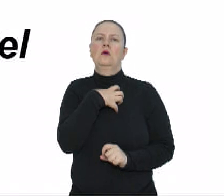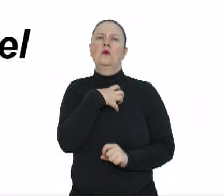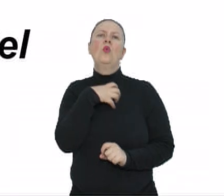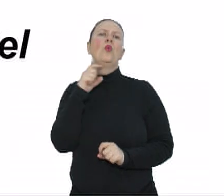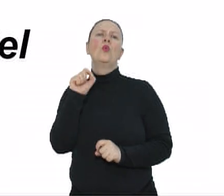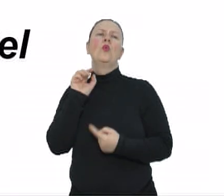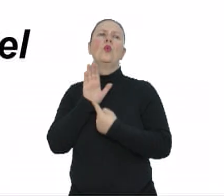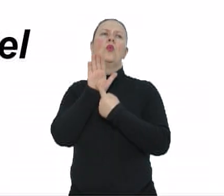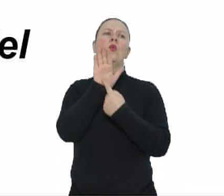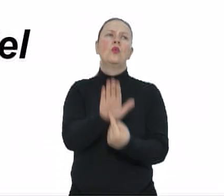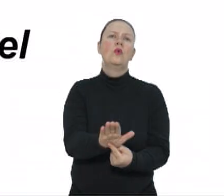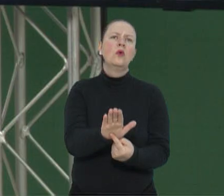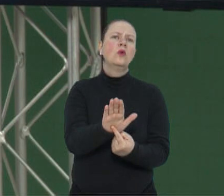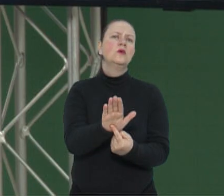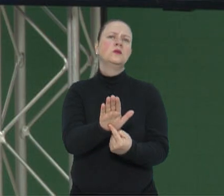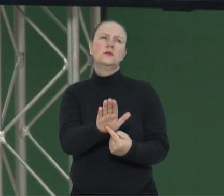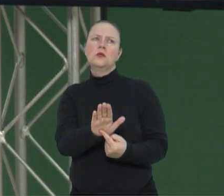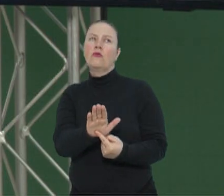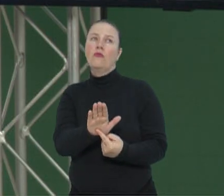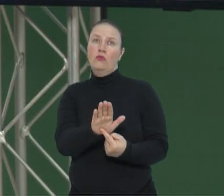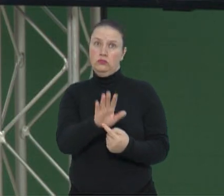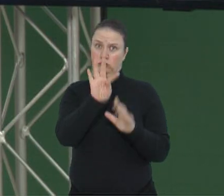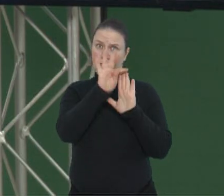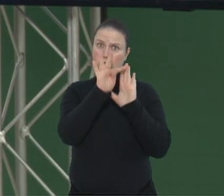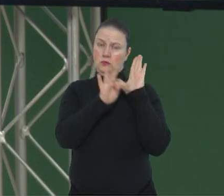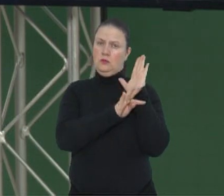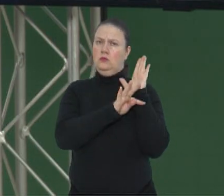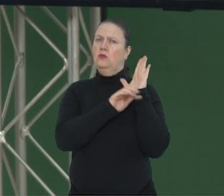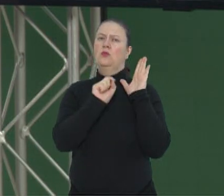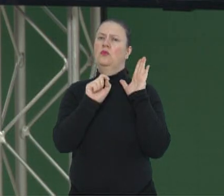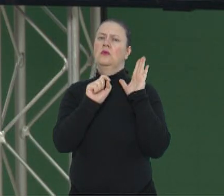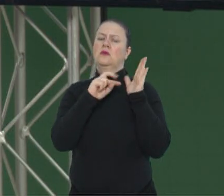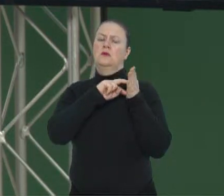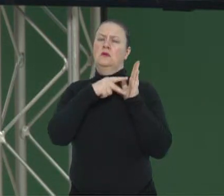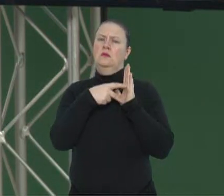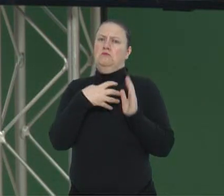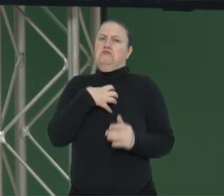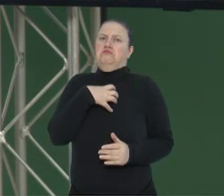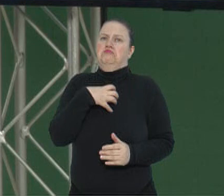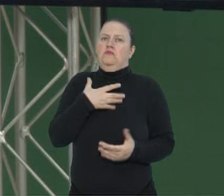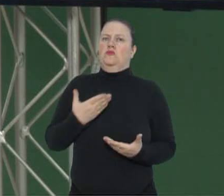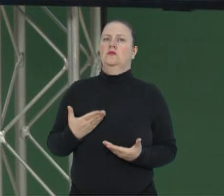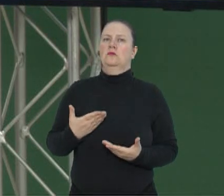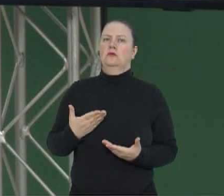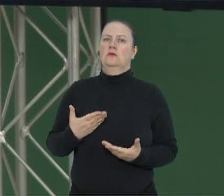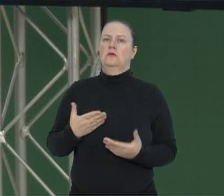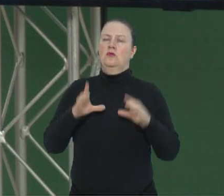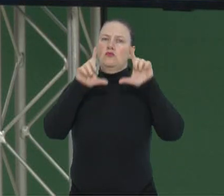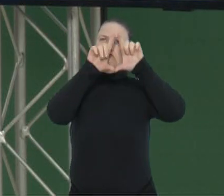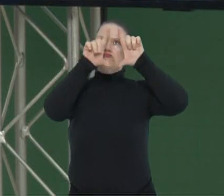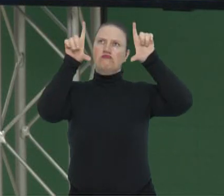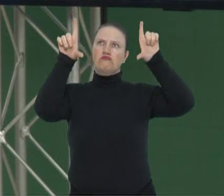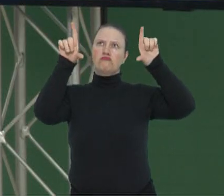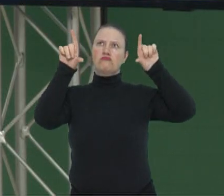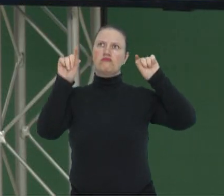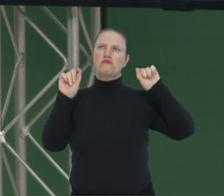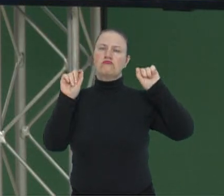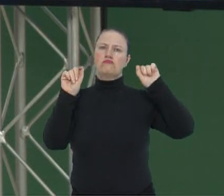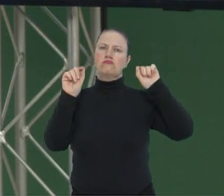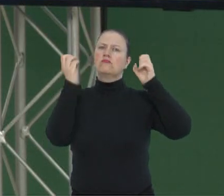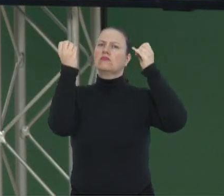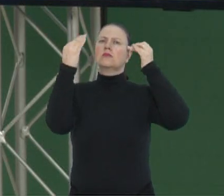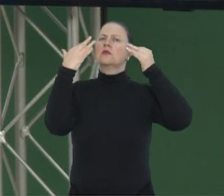destacado en el texto? Ou seja, qual o sentido, qual o significado, o que esse verso quer